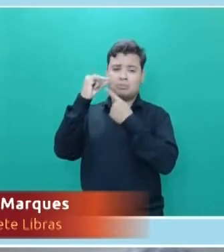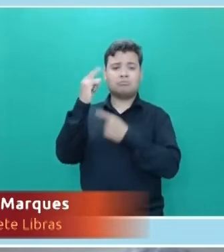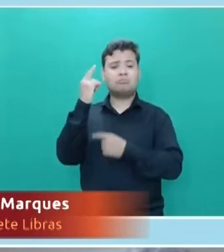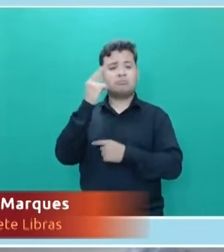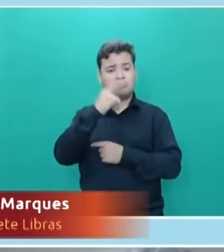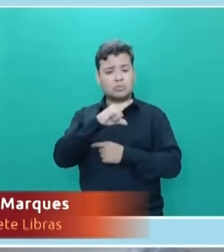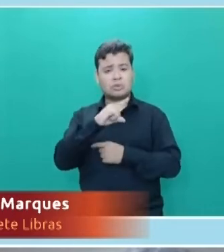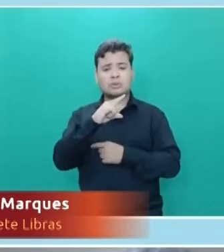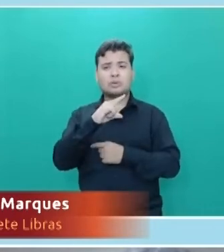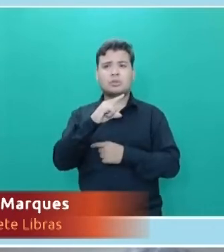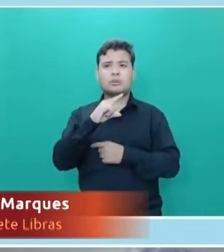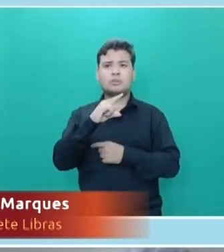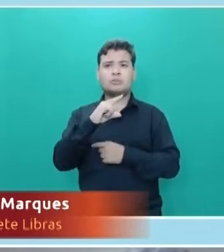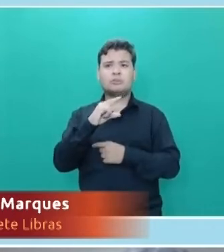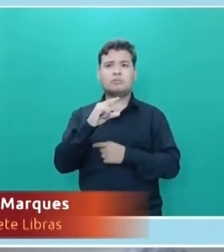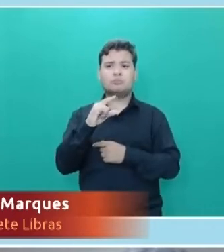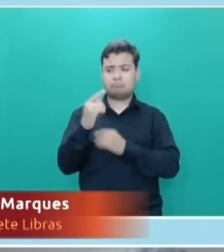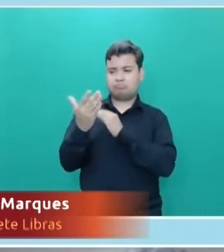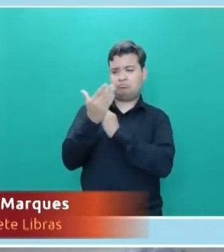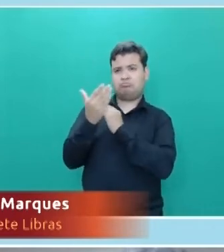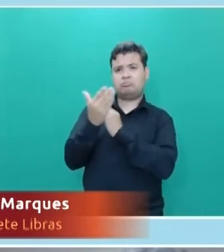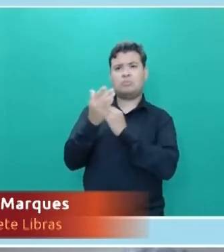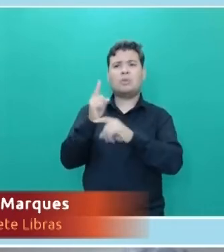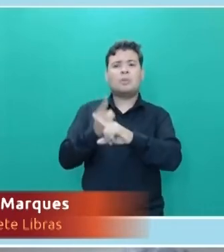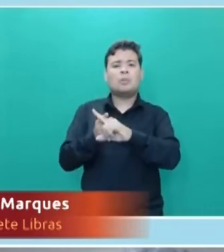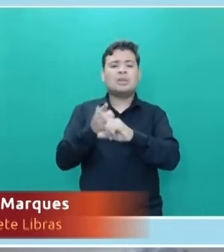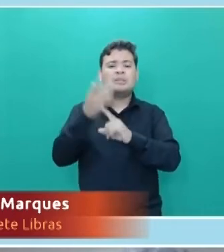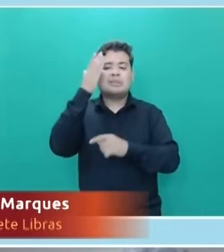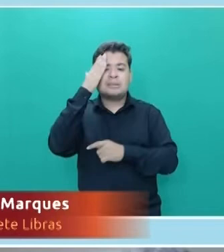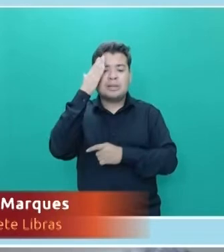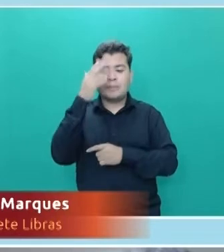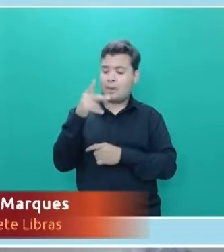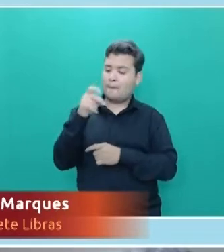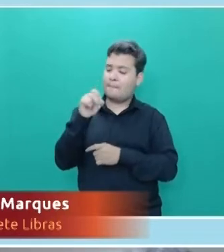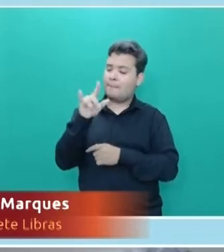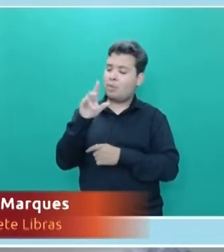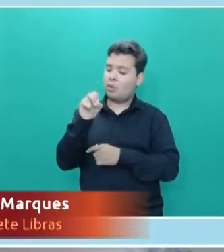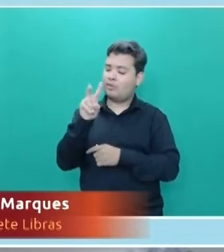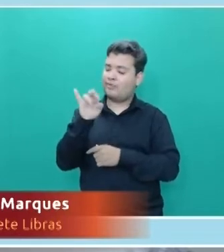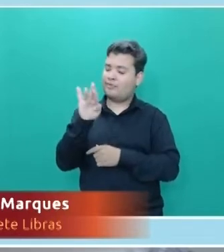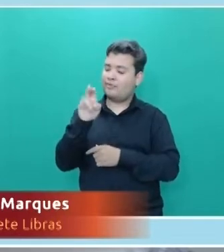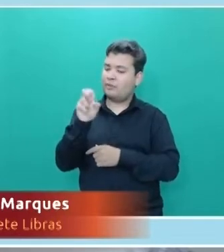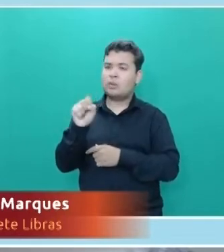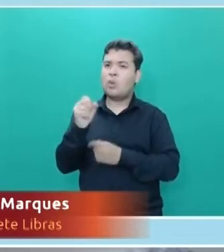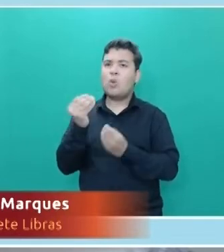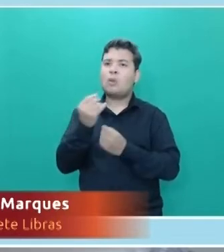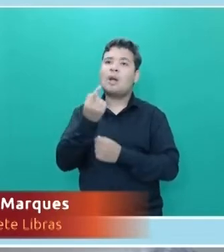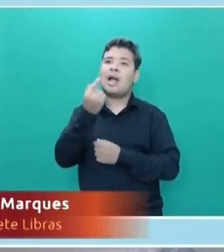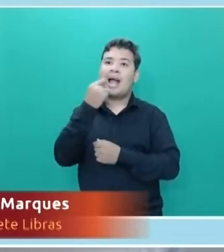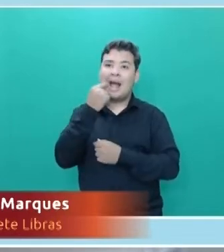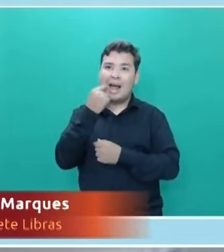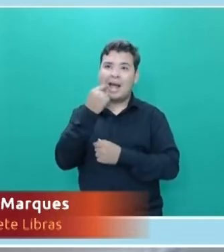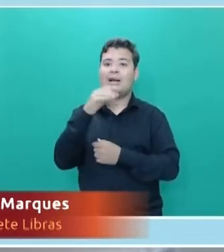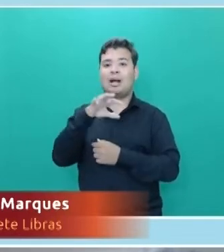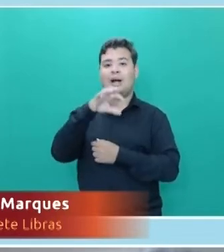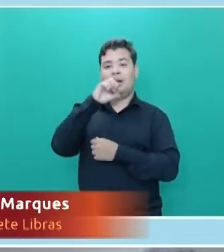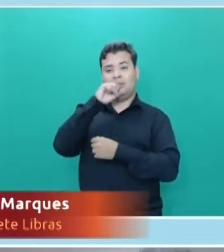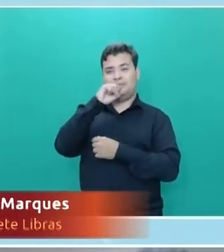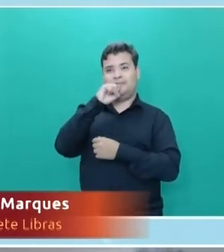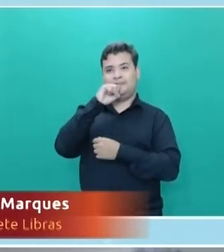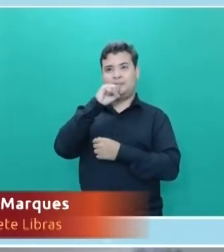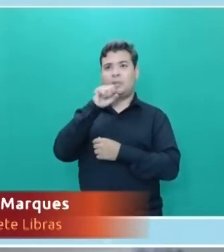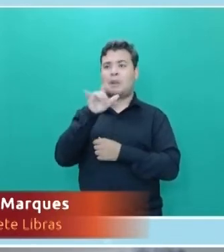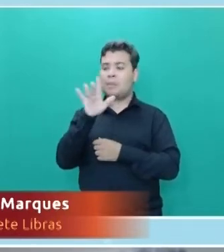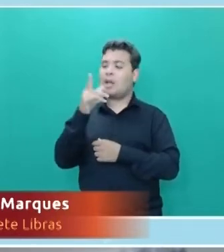que a contaminação do poliovírus se dá por fecal oral. Então, ali ela esteriliza,